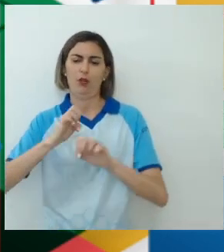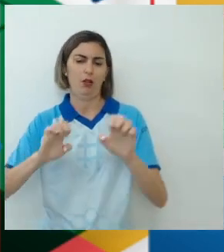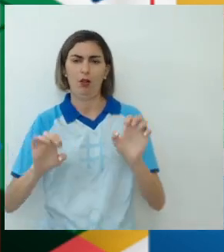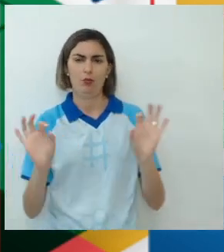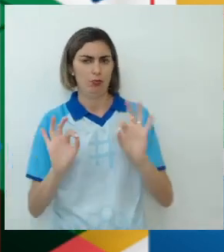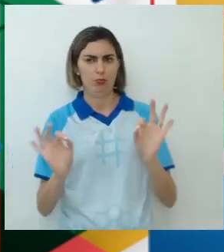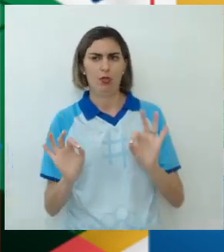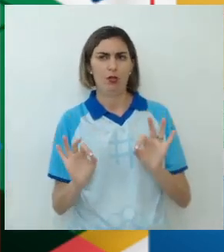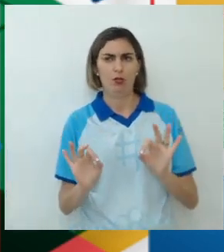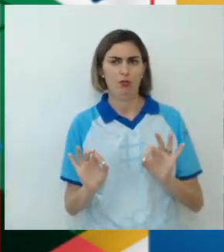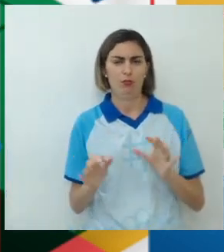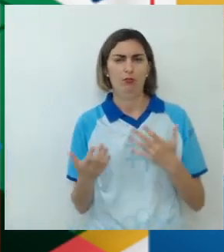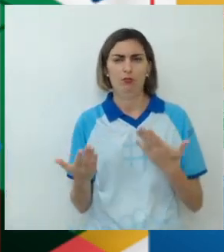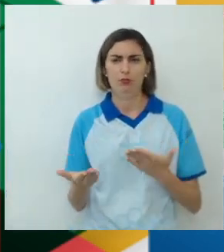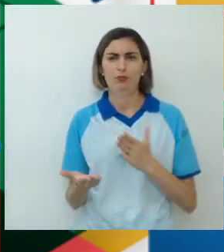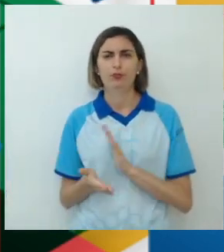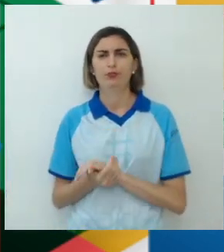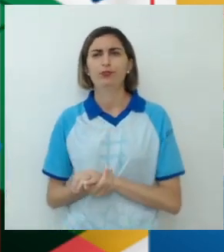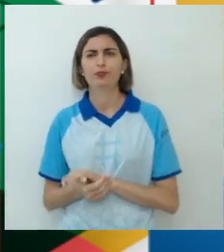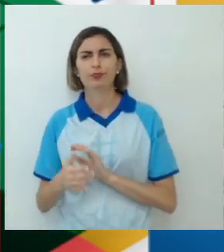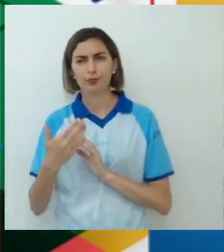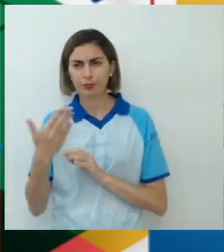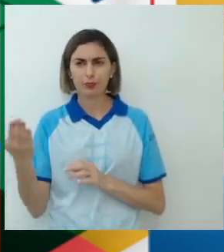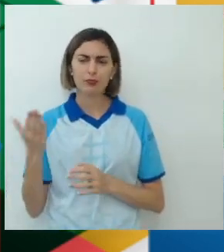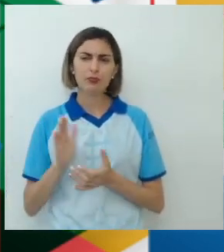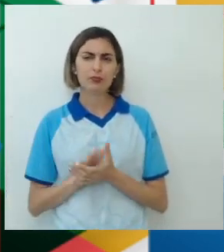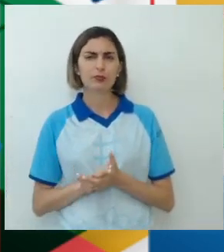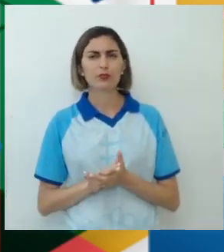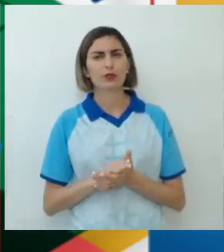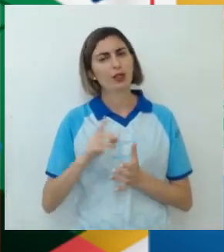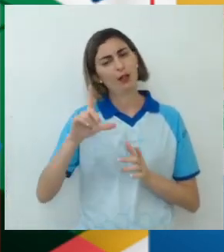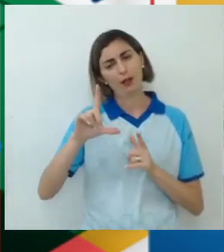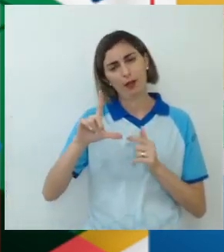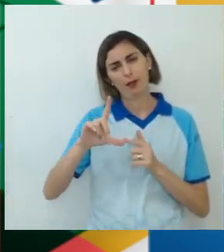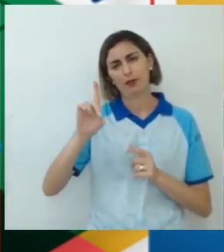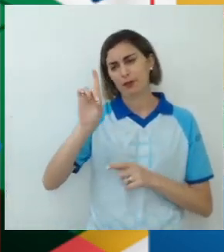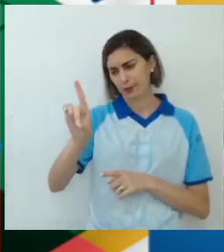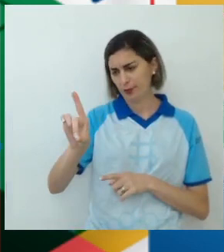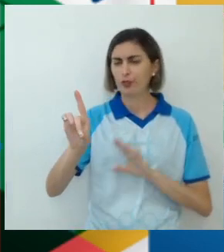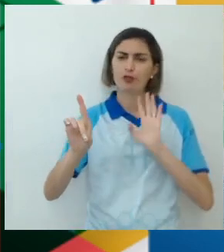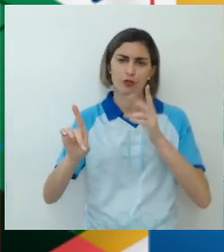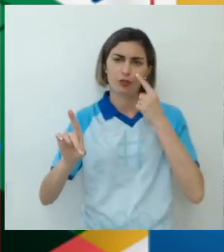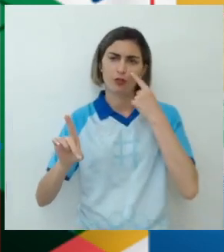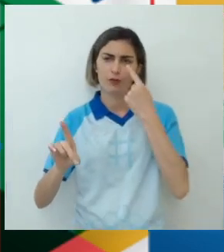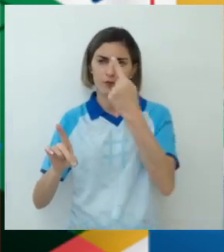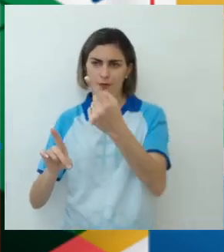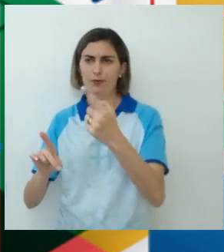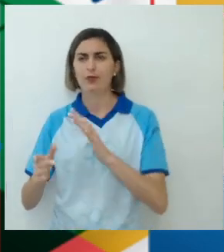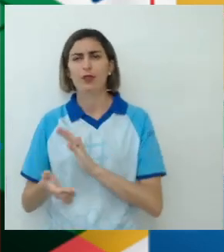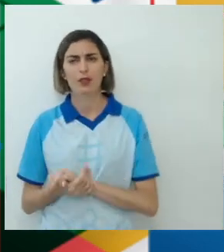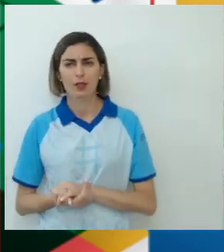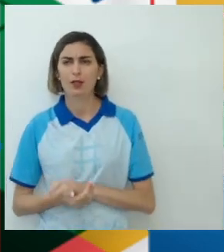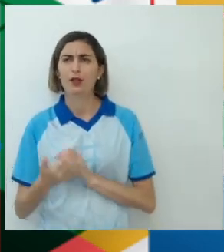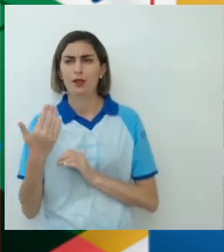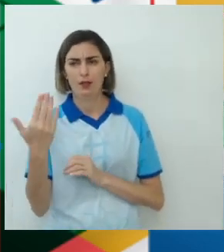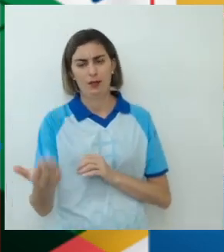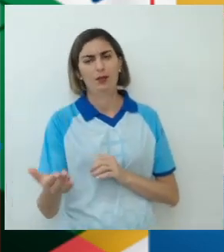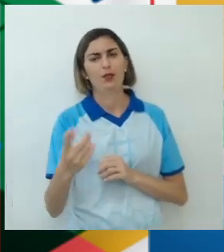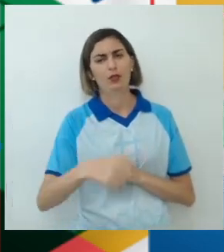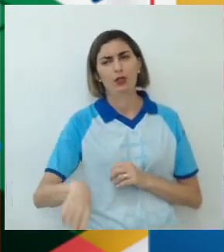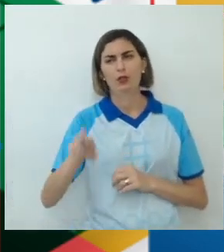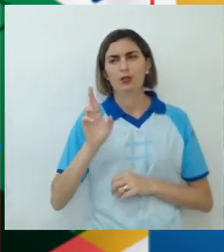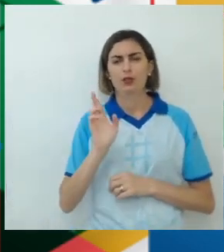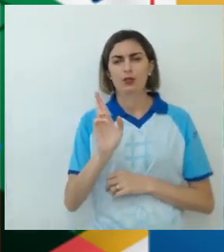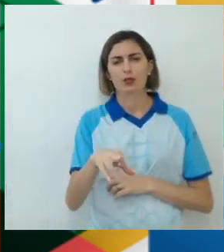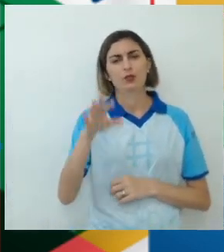alguma. Nada disso, tá? Então, letra D, que a gente já viu aqui, eu acabei passando sem querer, é a nossa